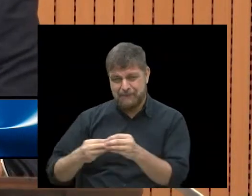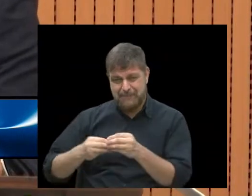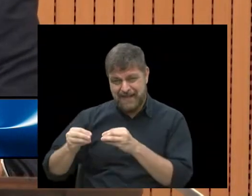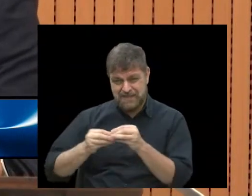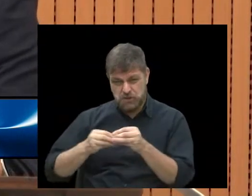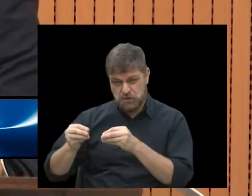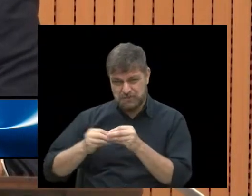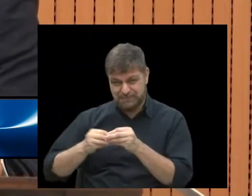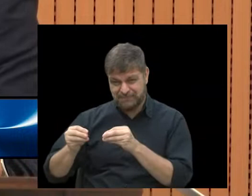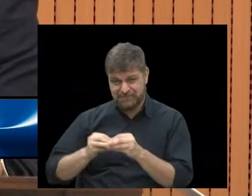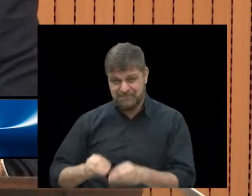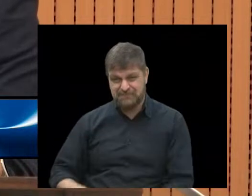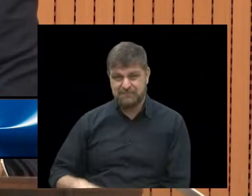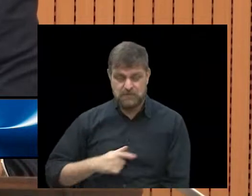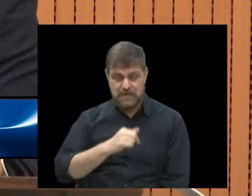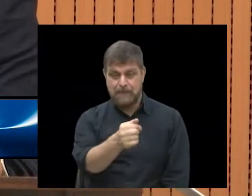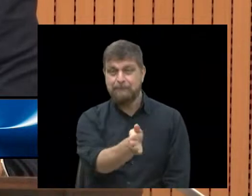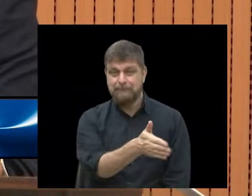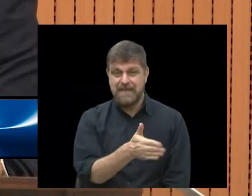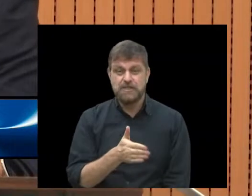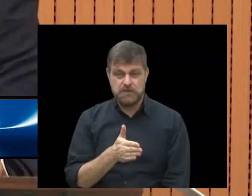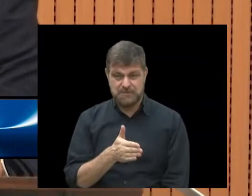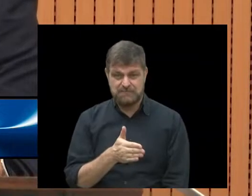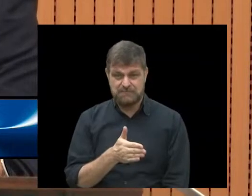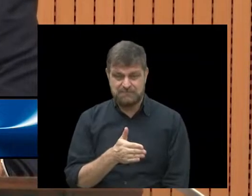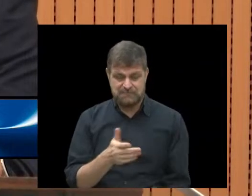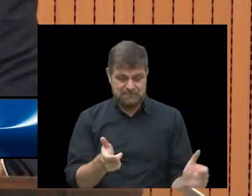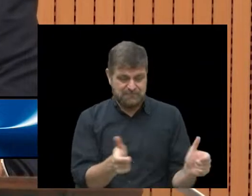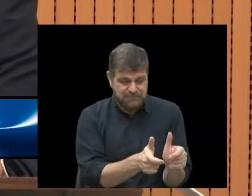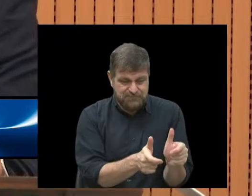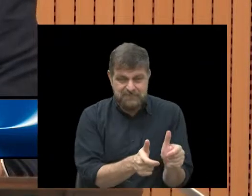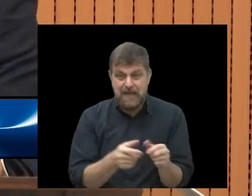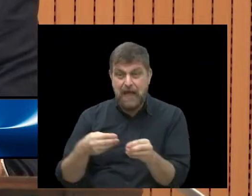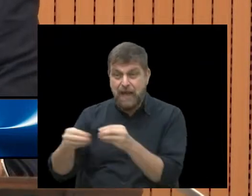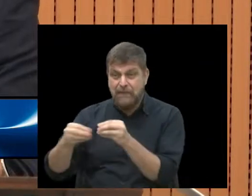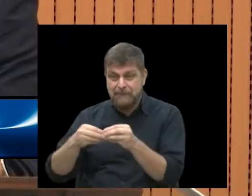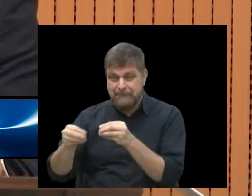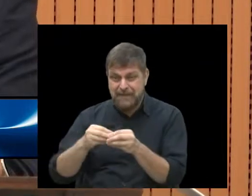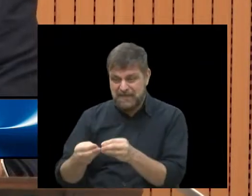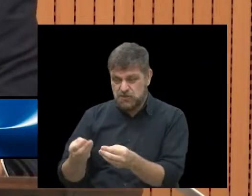plástico do que peixes, em peso.